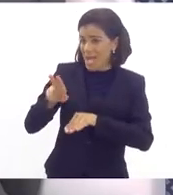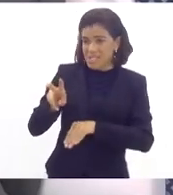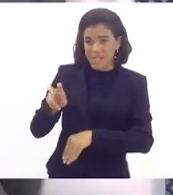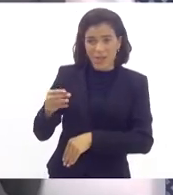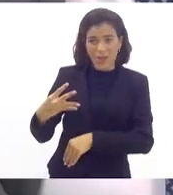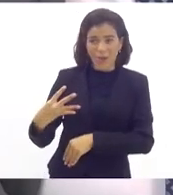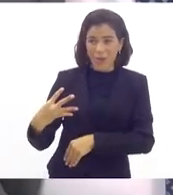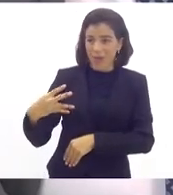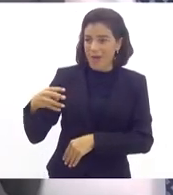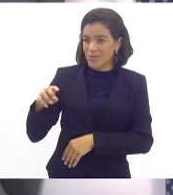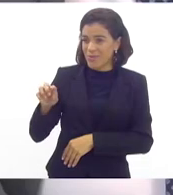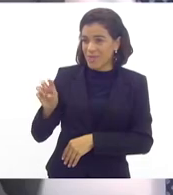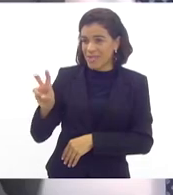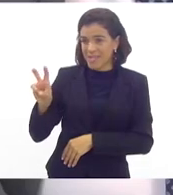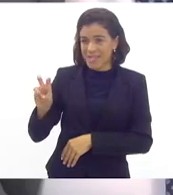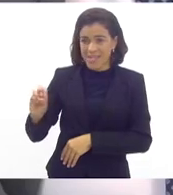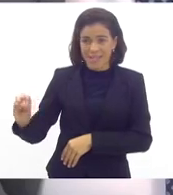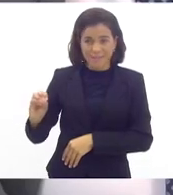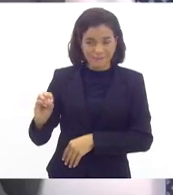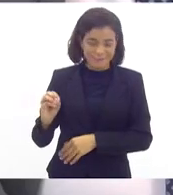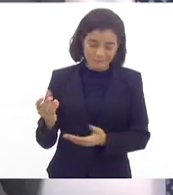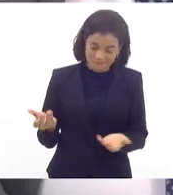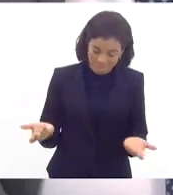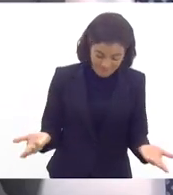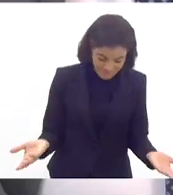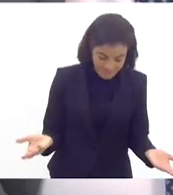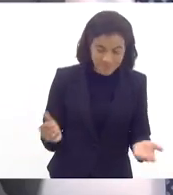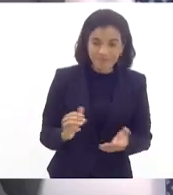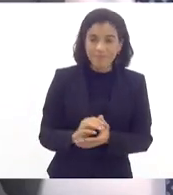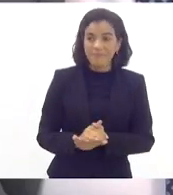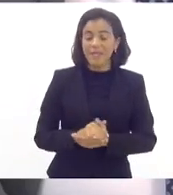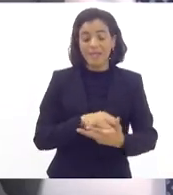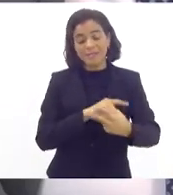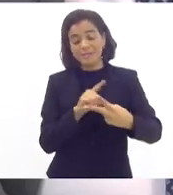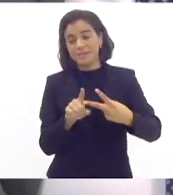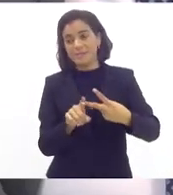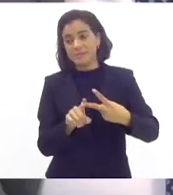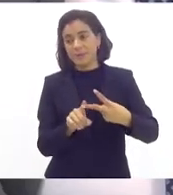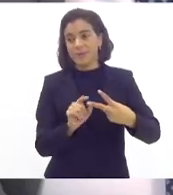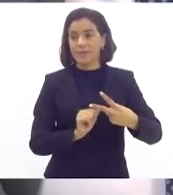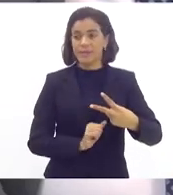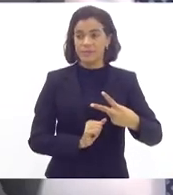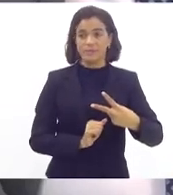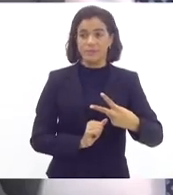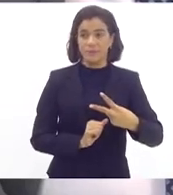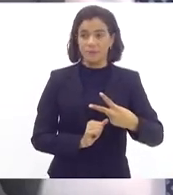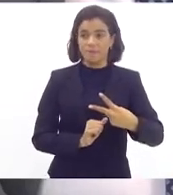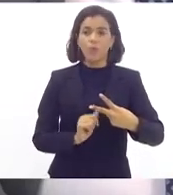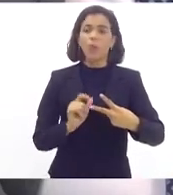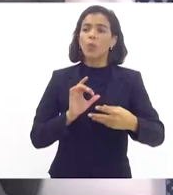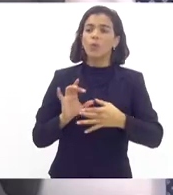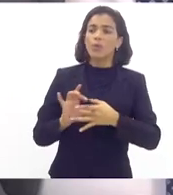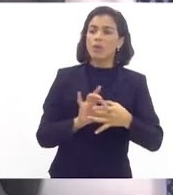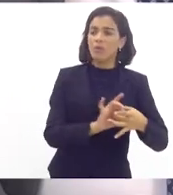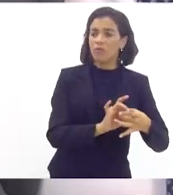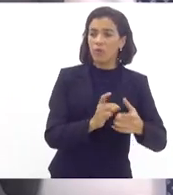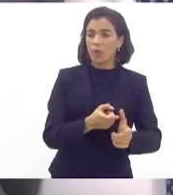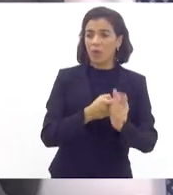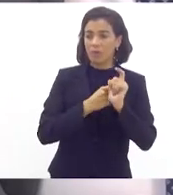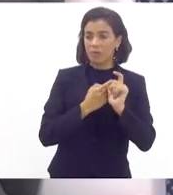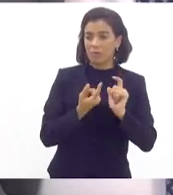R$4.500. Primeira questão. Segunda questão, que tem a ver com a dívida,